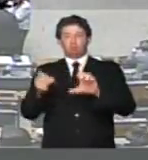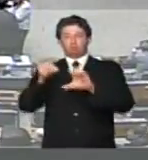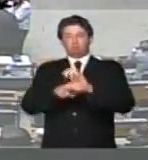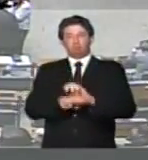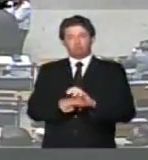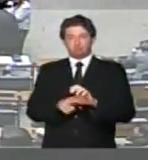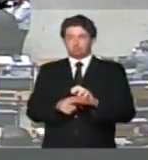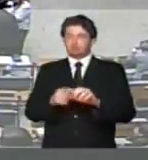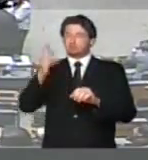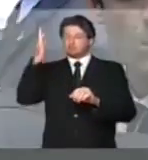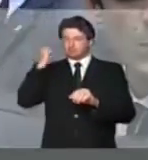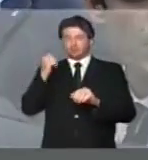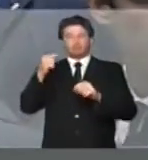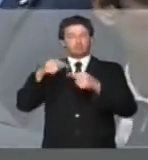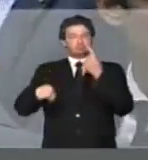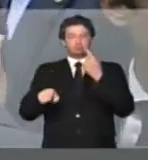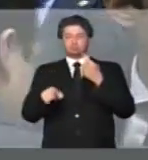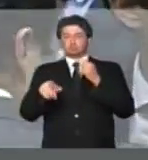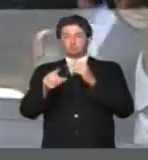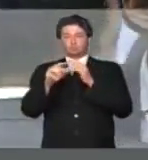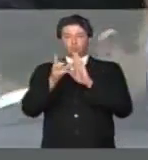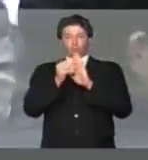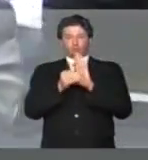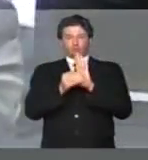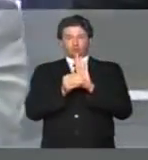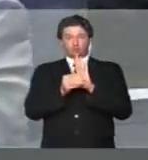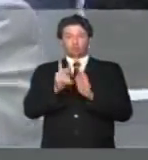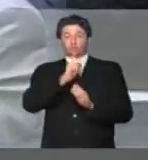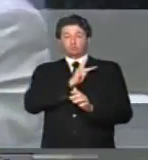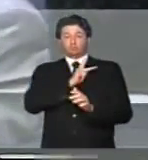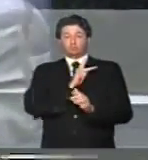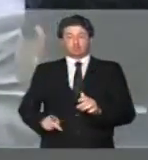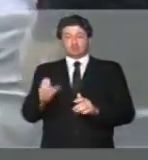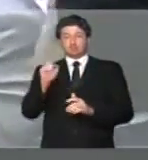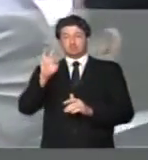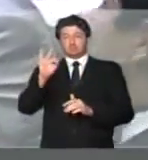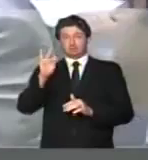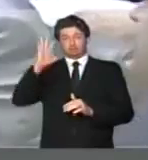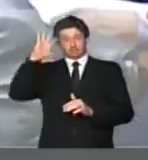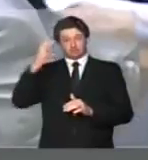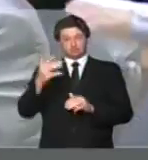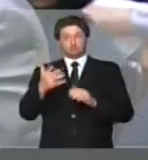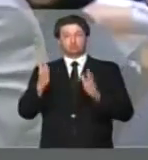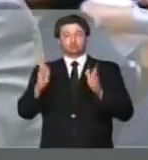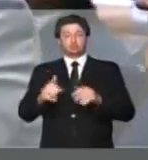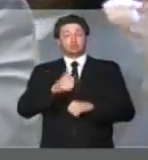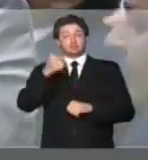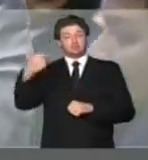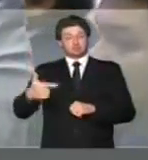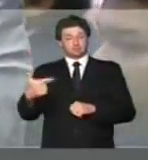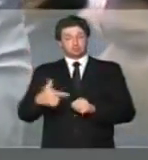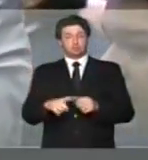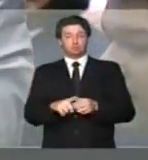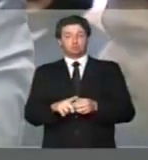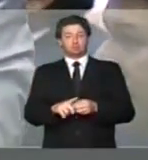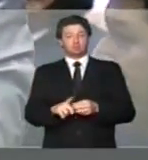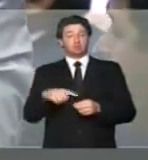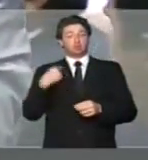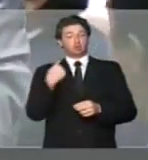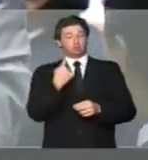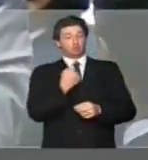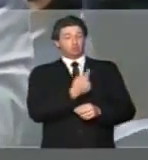sobre a qual já se pronunciou o presidente do Supremo. Em segundo lugar, senhor presidente,